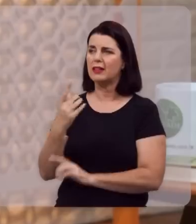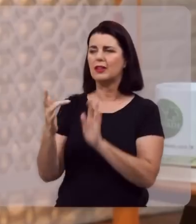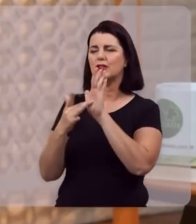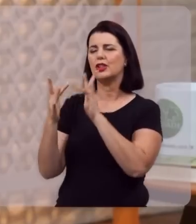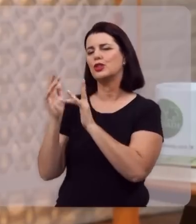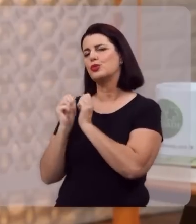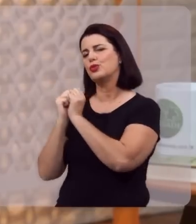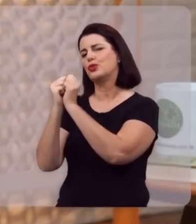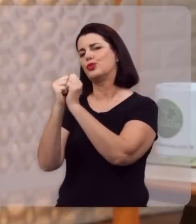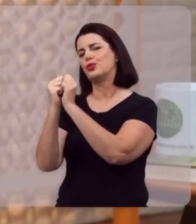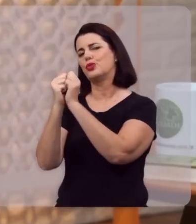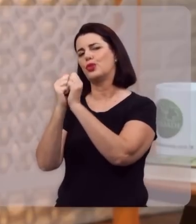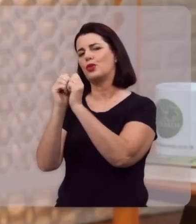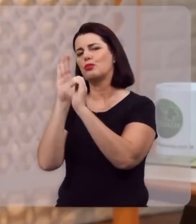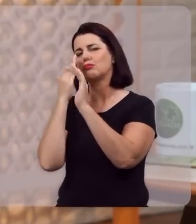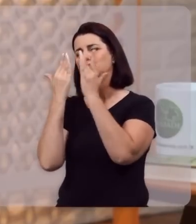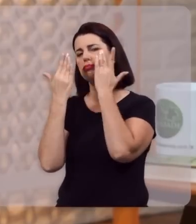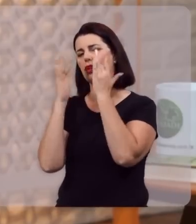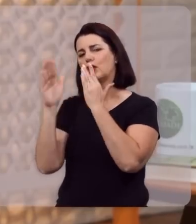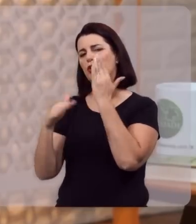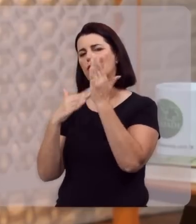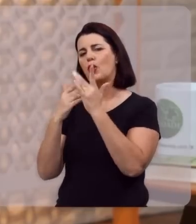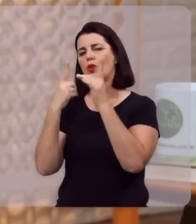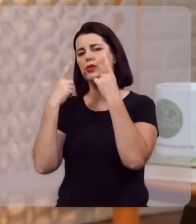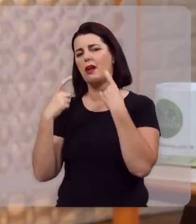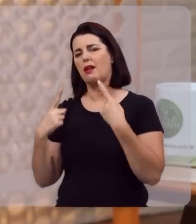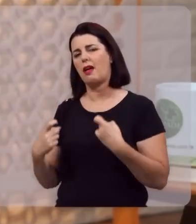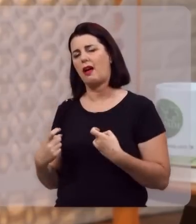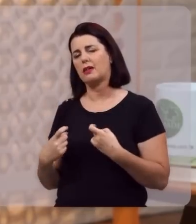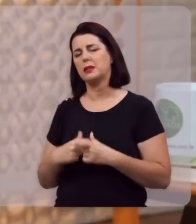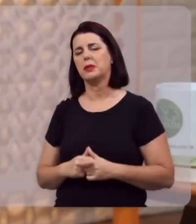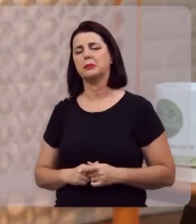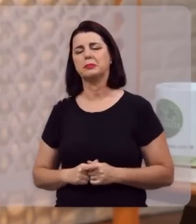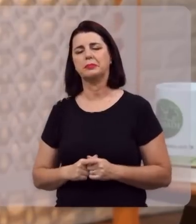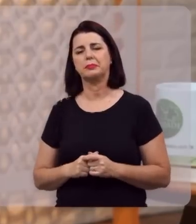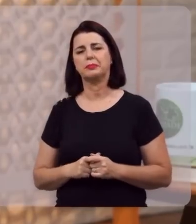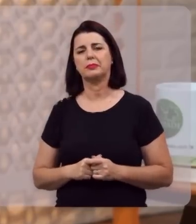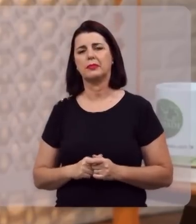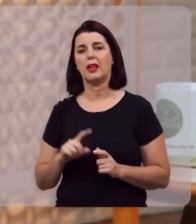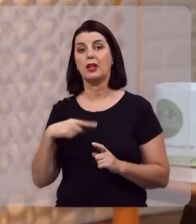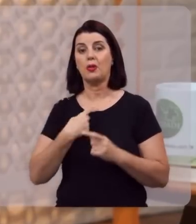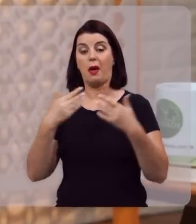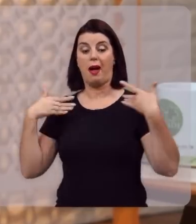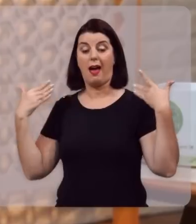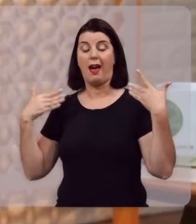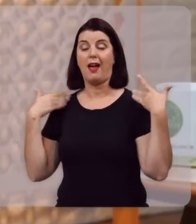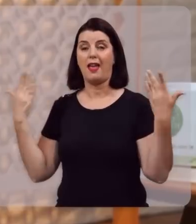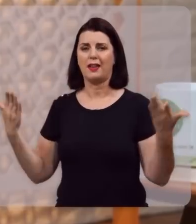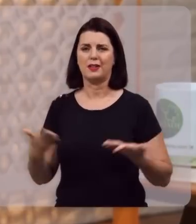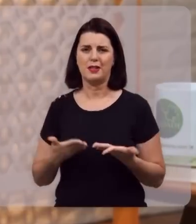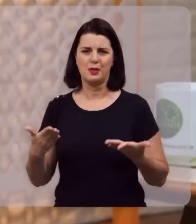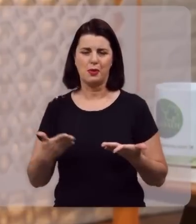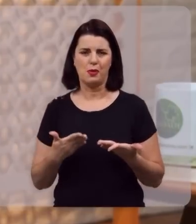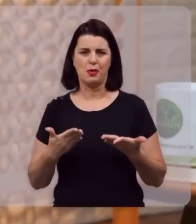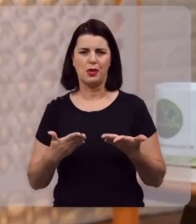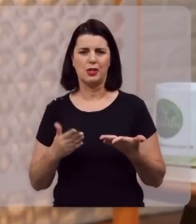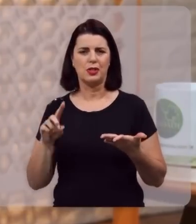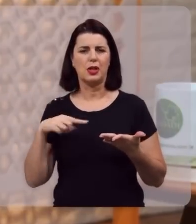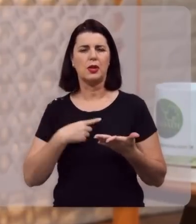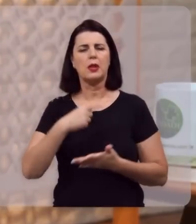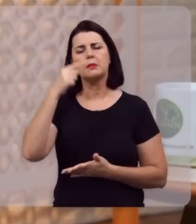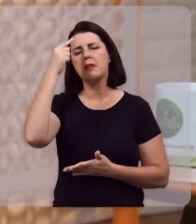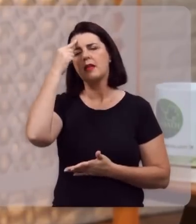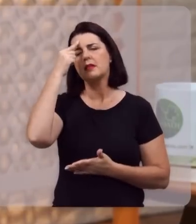diante de nós, ele enxugará dos nossos olhos toda a lágrima, é isso que nos alegra e é nessa direção que